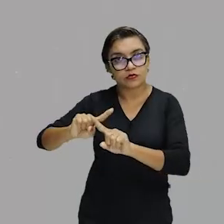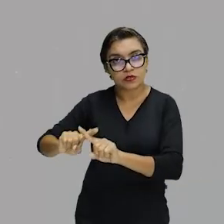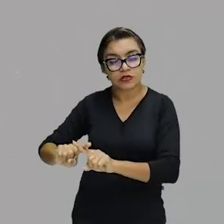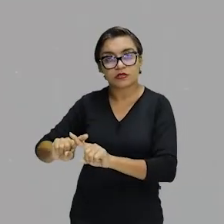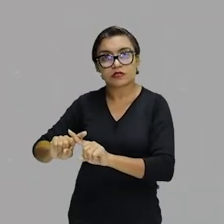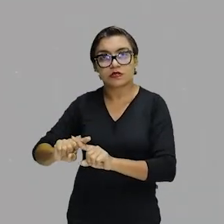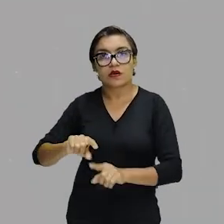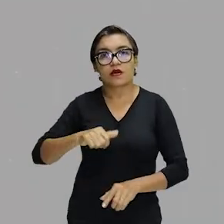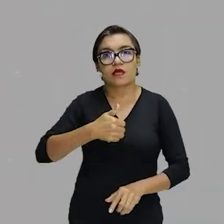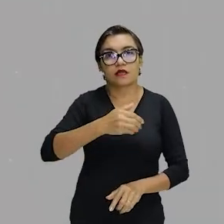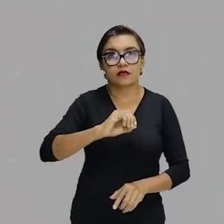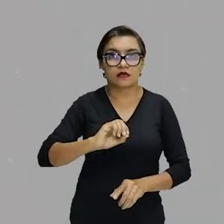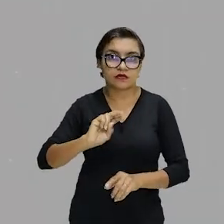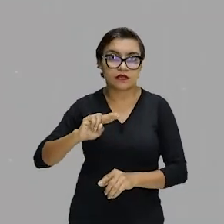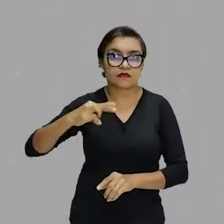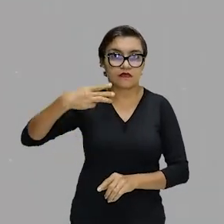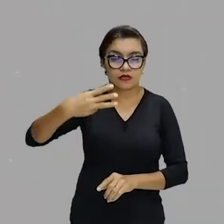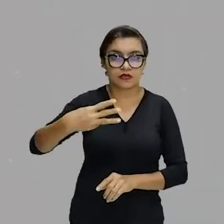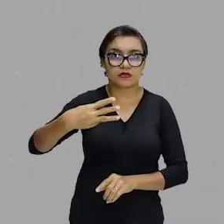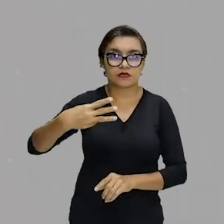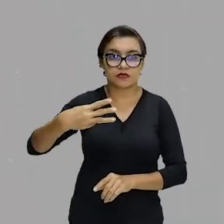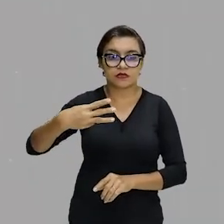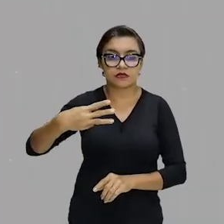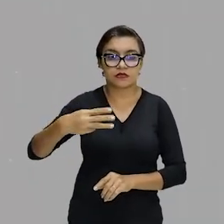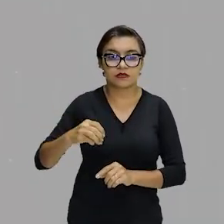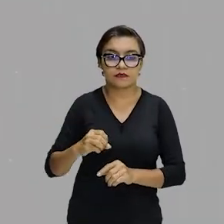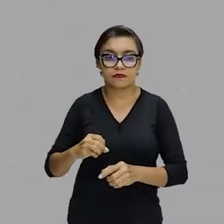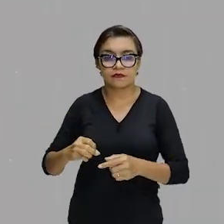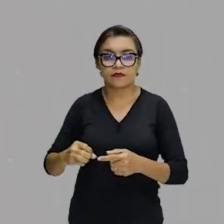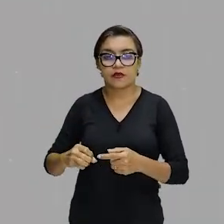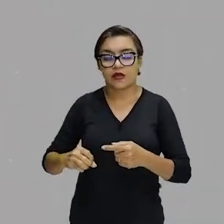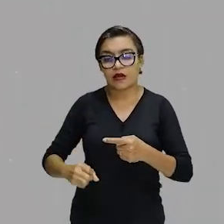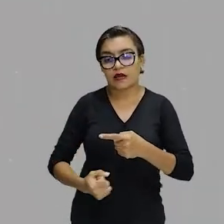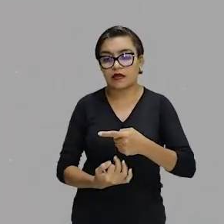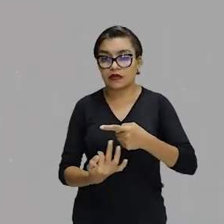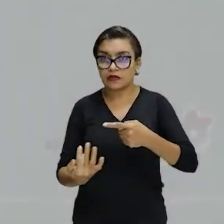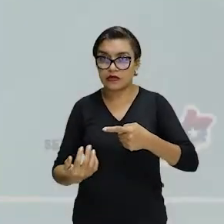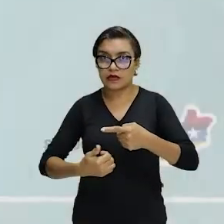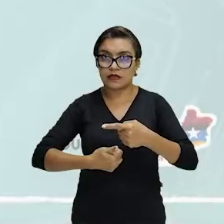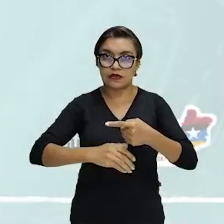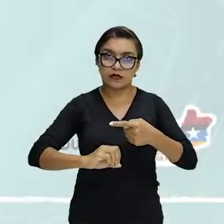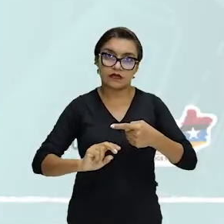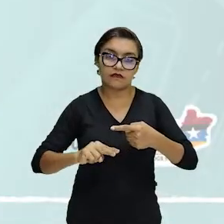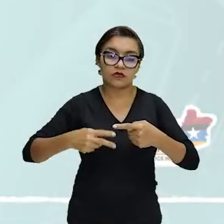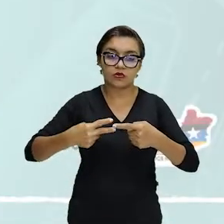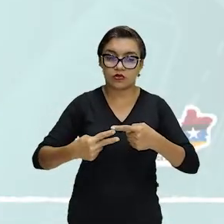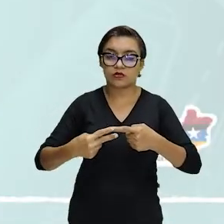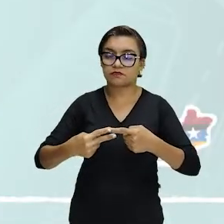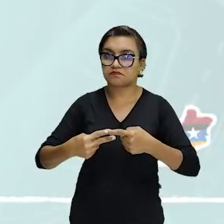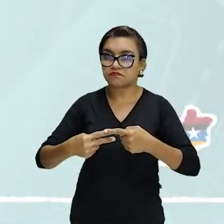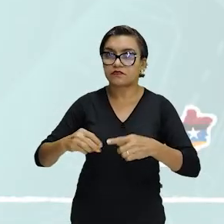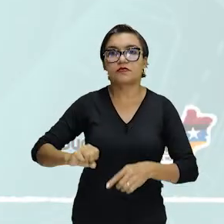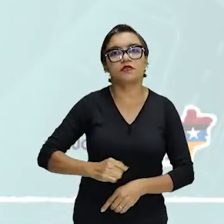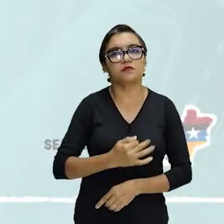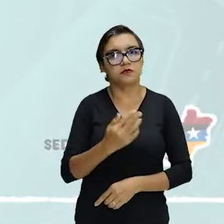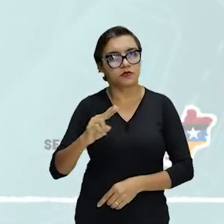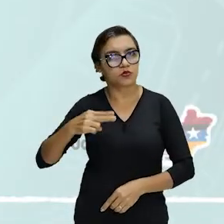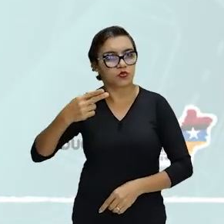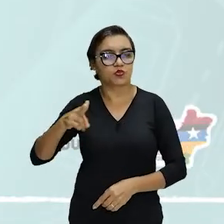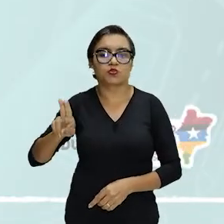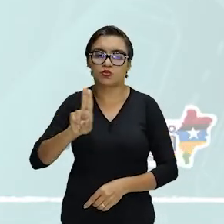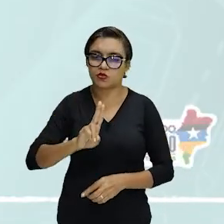ficou 10 elevado à terceira, e no nosso denominador, 10 elevado ao quadrado. Continuo aplicando as potências, tá, gente?